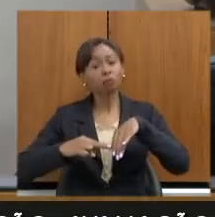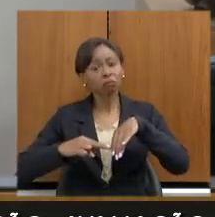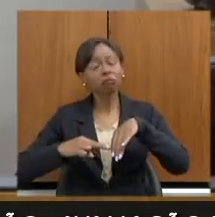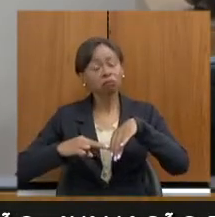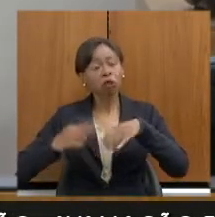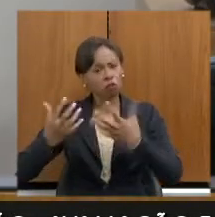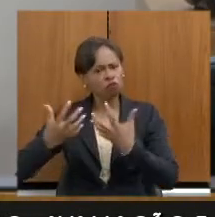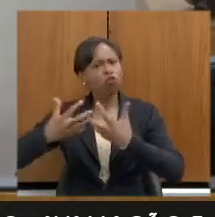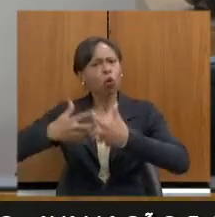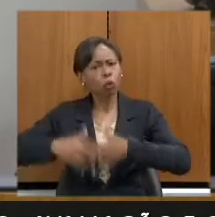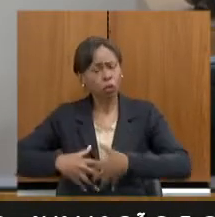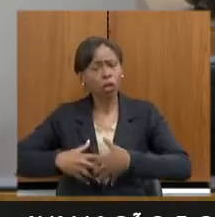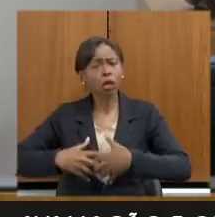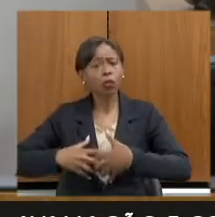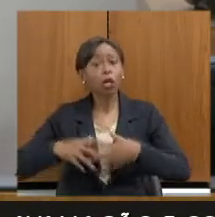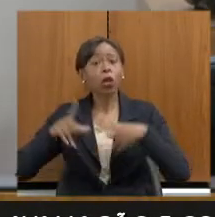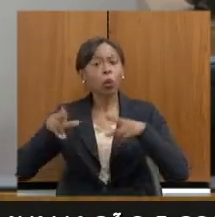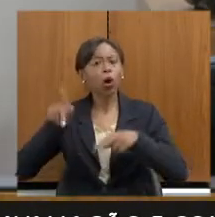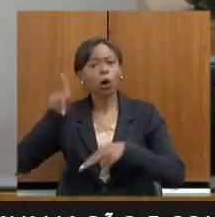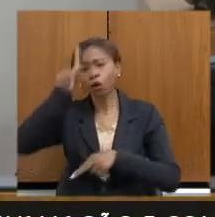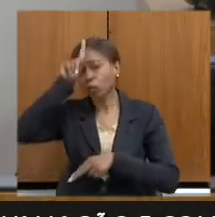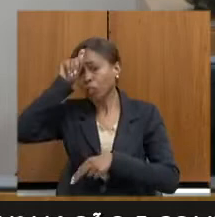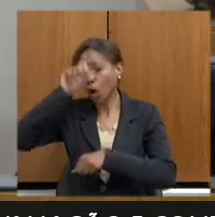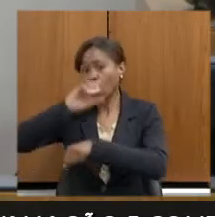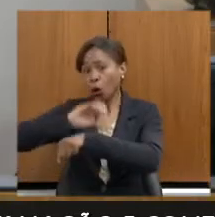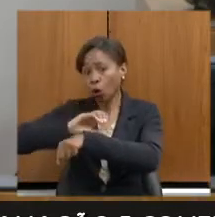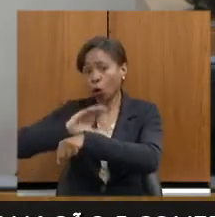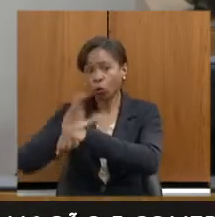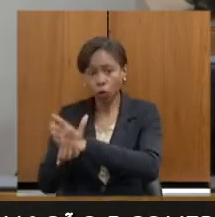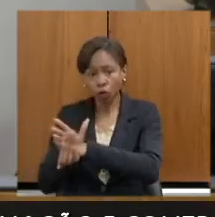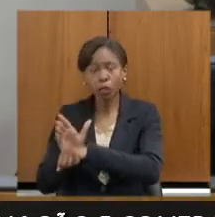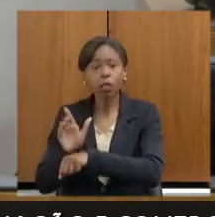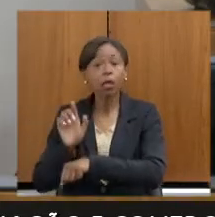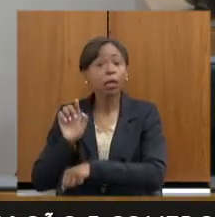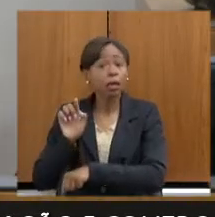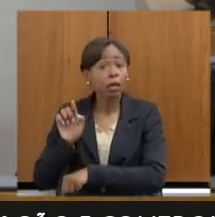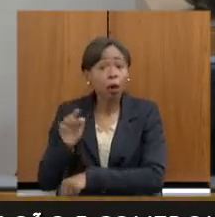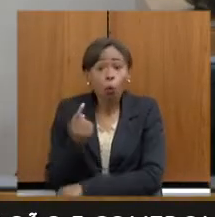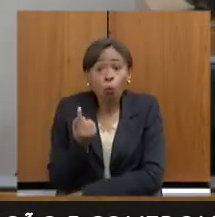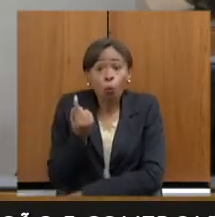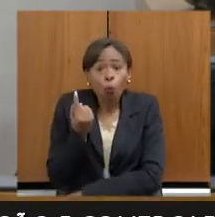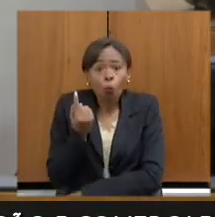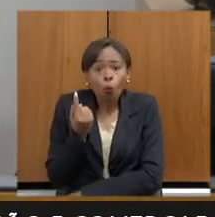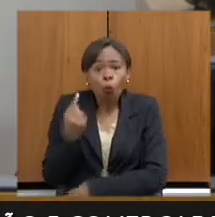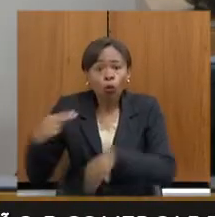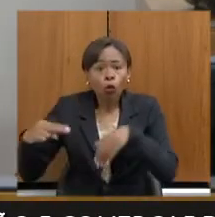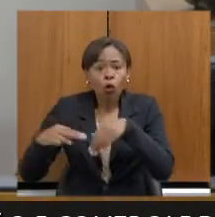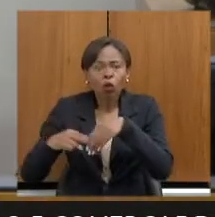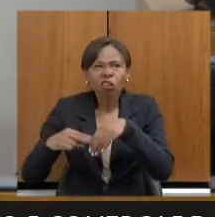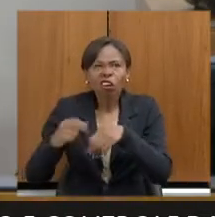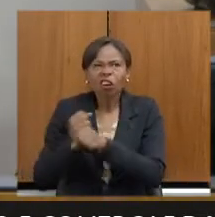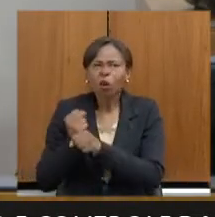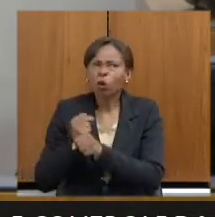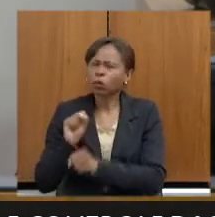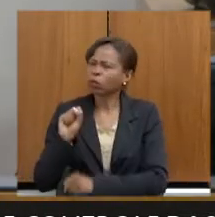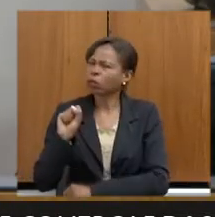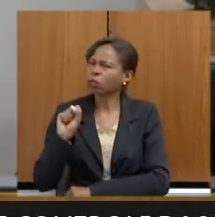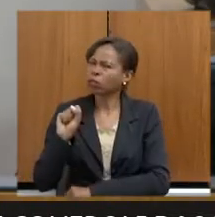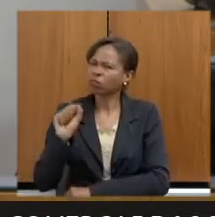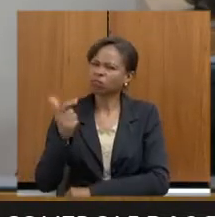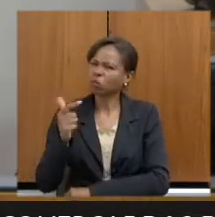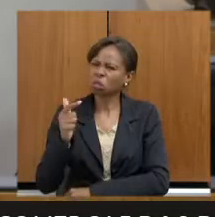que eu falei com o senhor quando se foi a Montes Claros que só tem um tomógrafo Talvez não tenha oito anos de idade mas